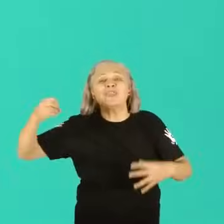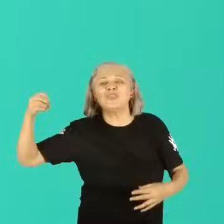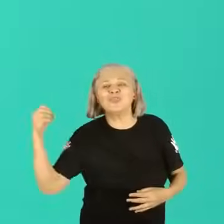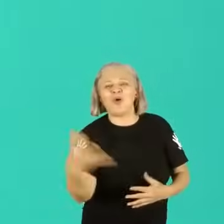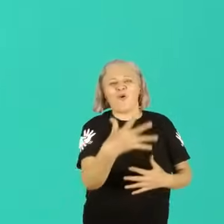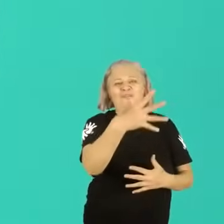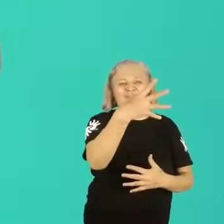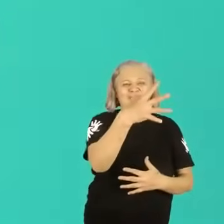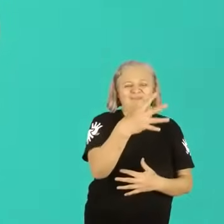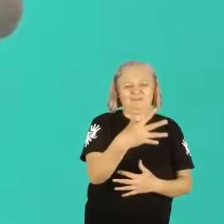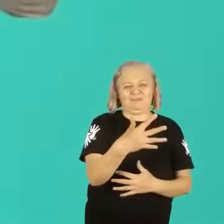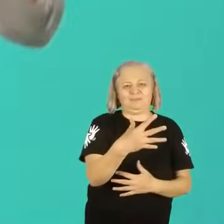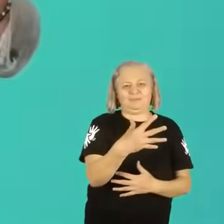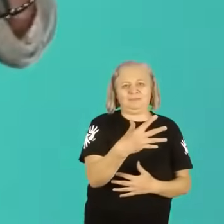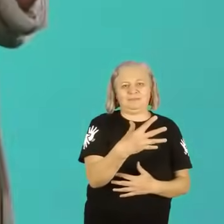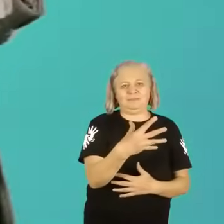novas.